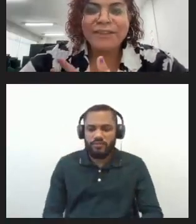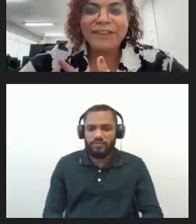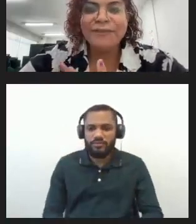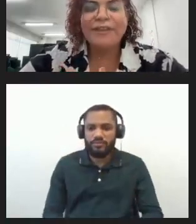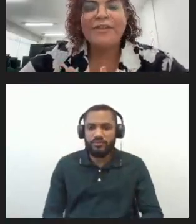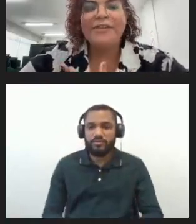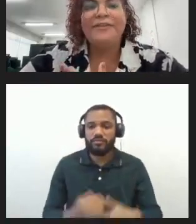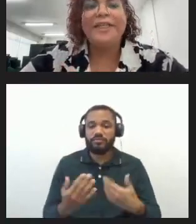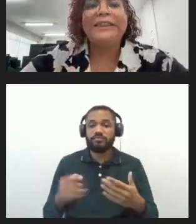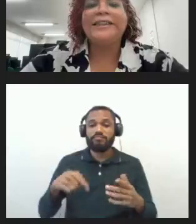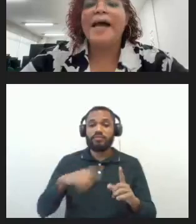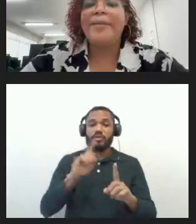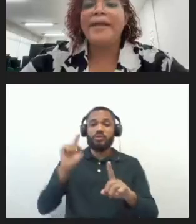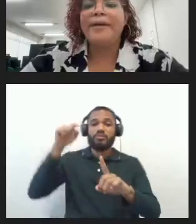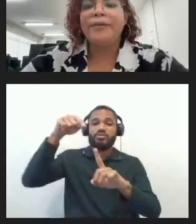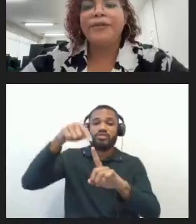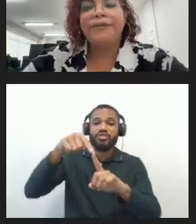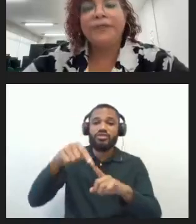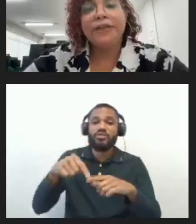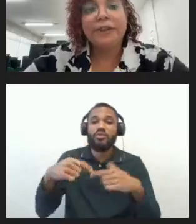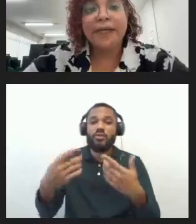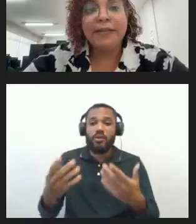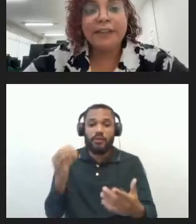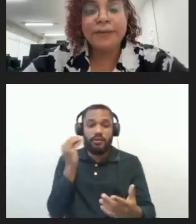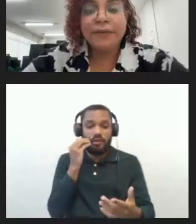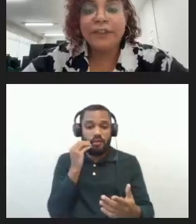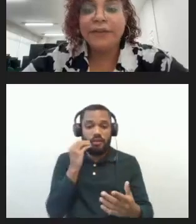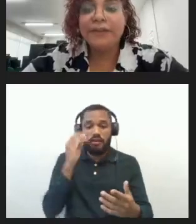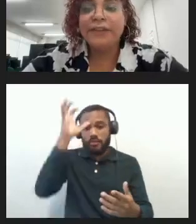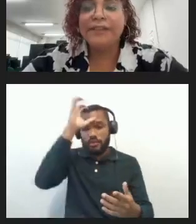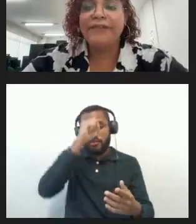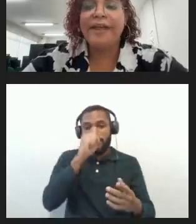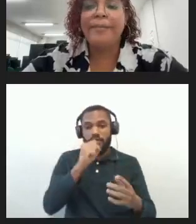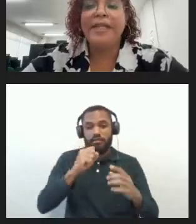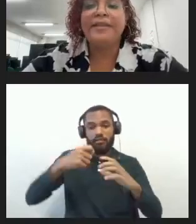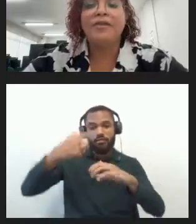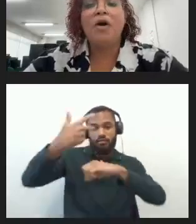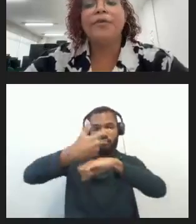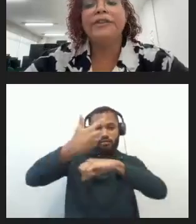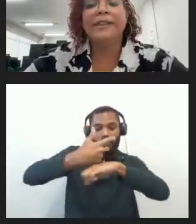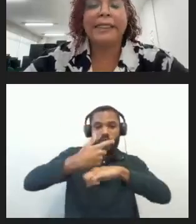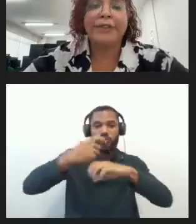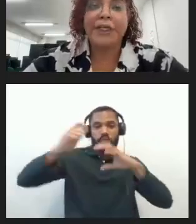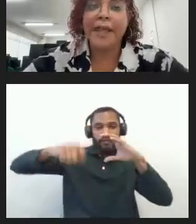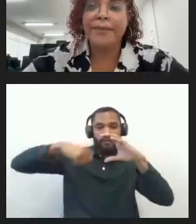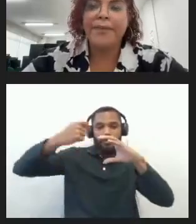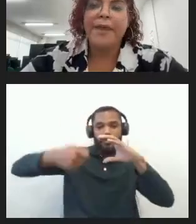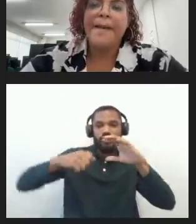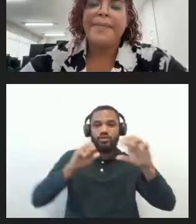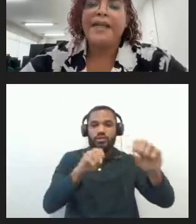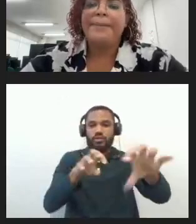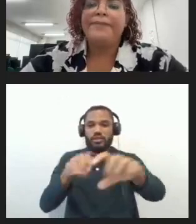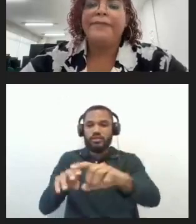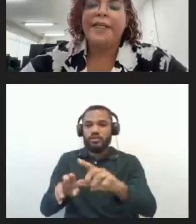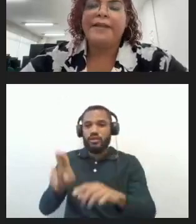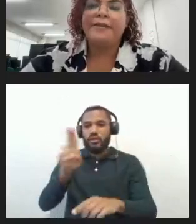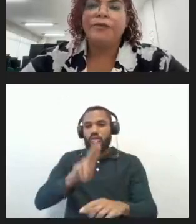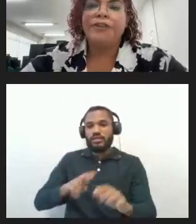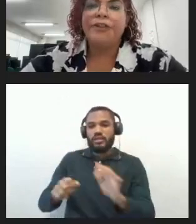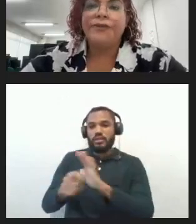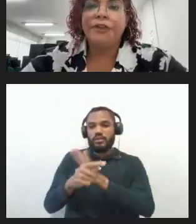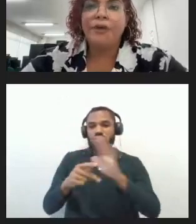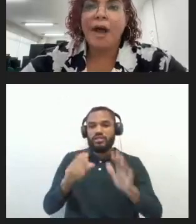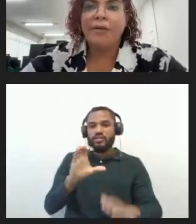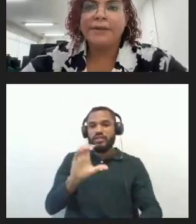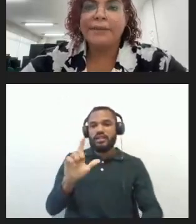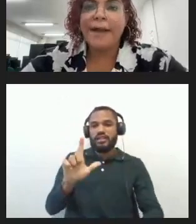voltando para os objetivos, então a gente vai tentar aprender a produzir vídeos educativos e utilizar ferramentas como o Clipchamp para a